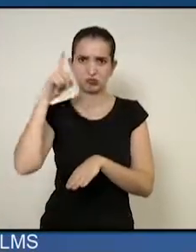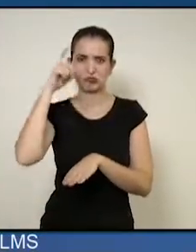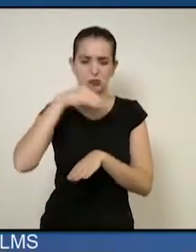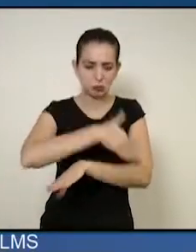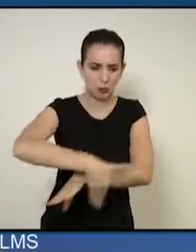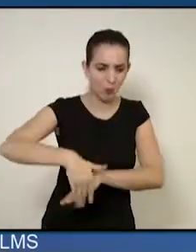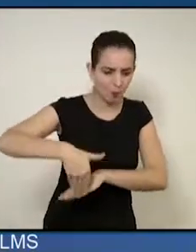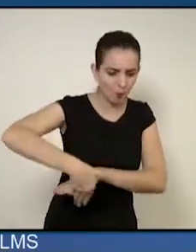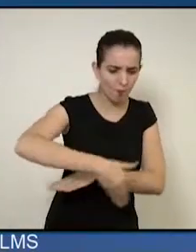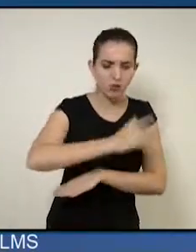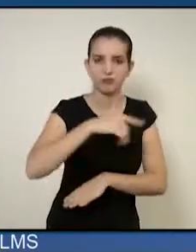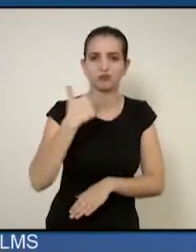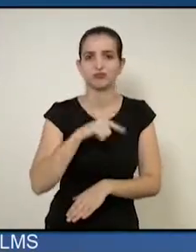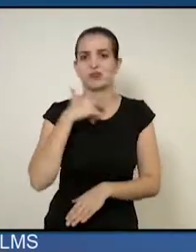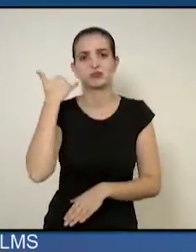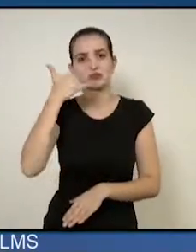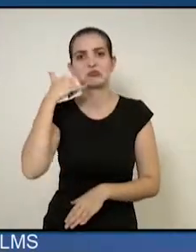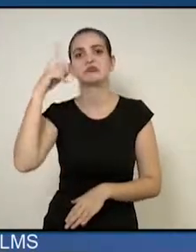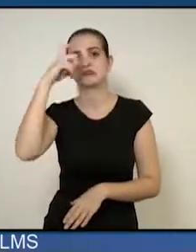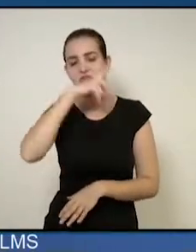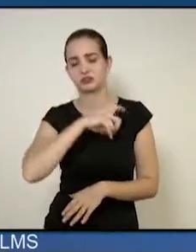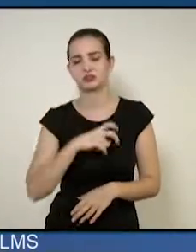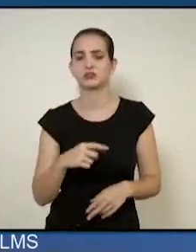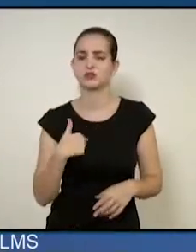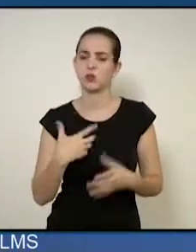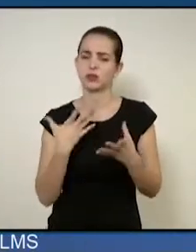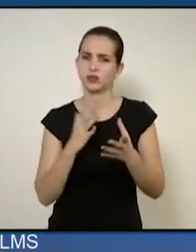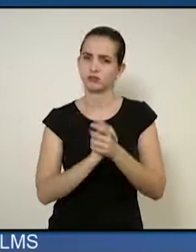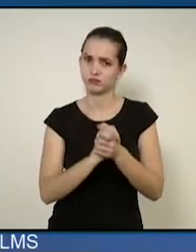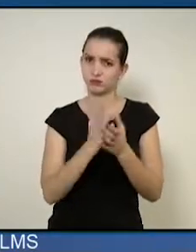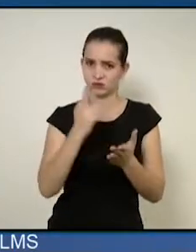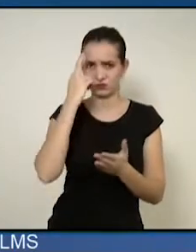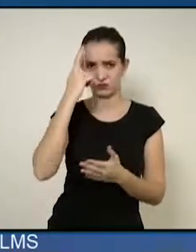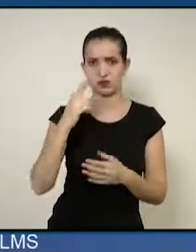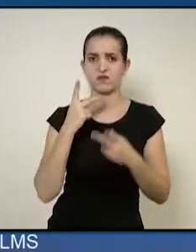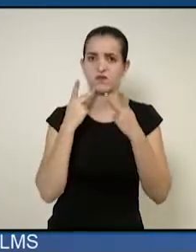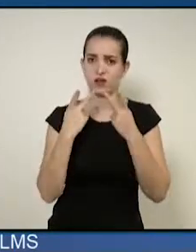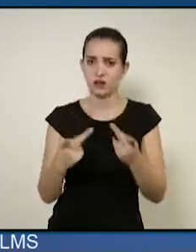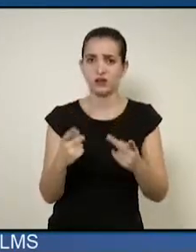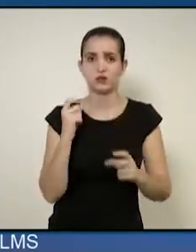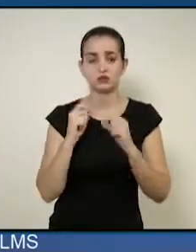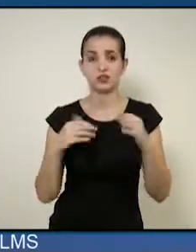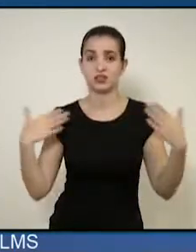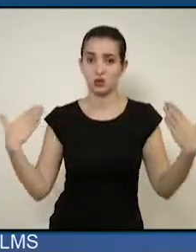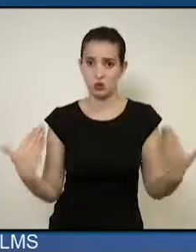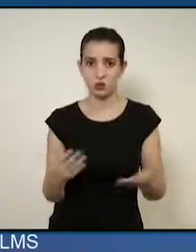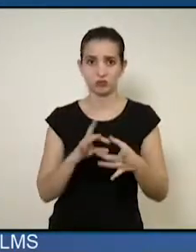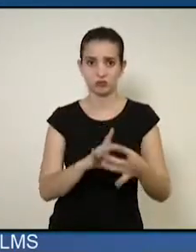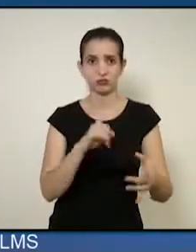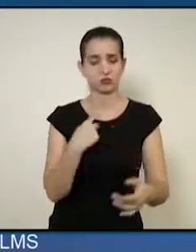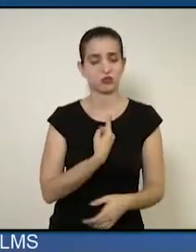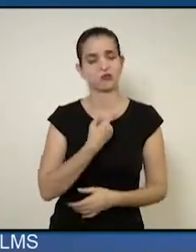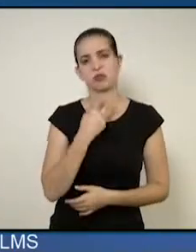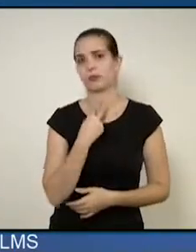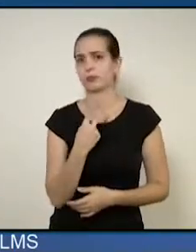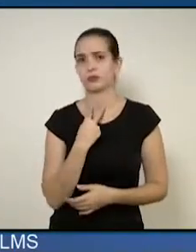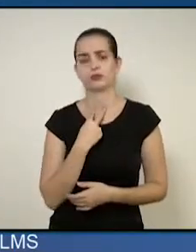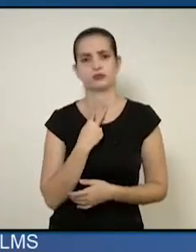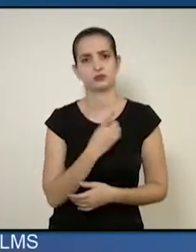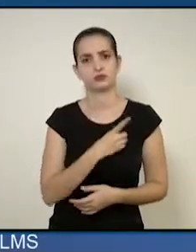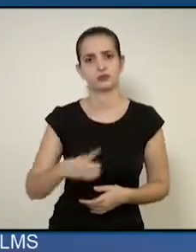Então eu quero cumprimentar Vossa Excelência e dizer que da forma como está, não pode ficar, deputado João